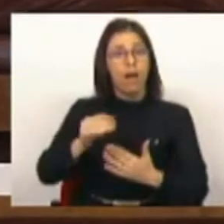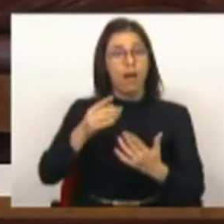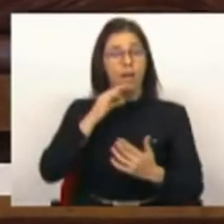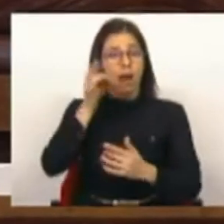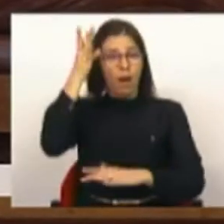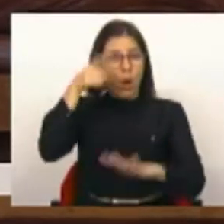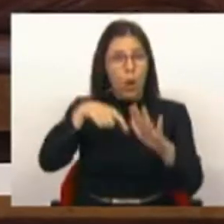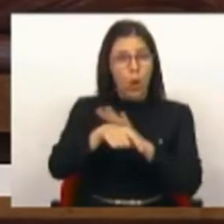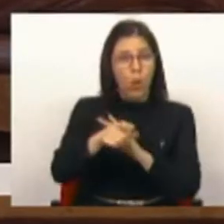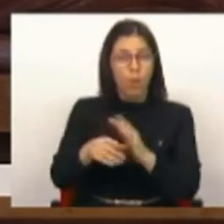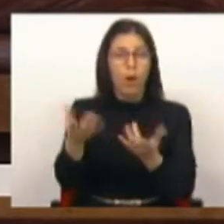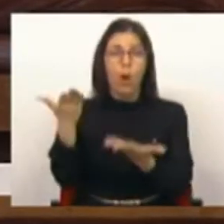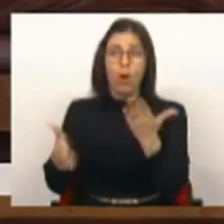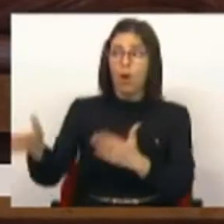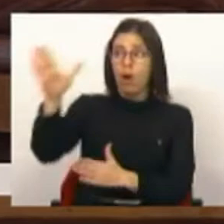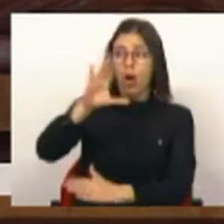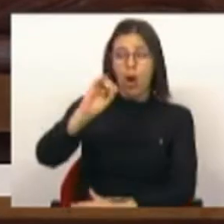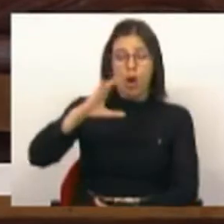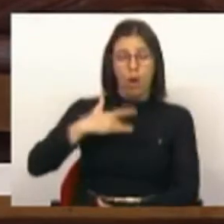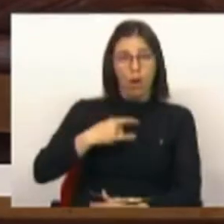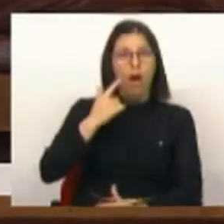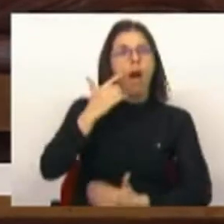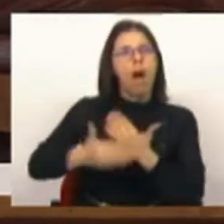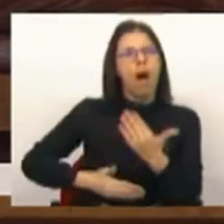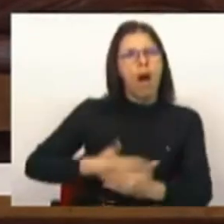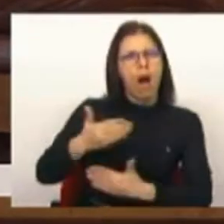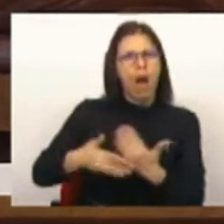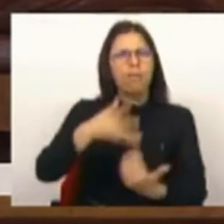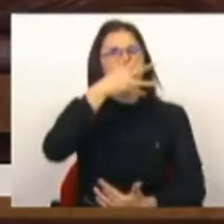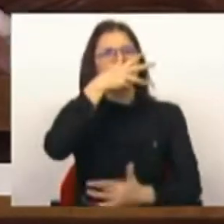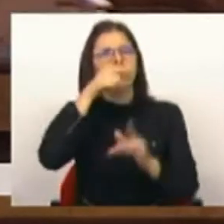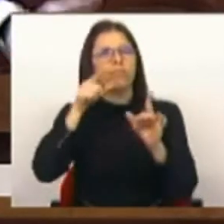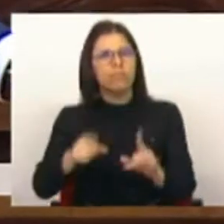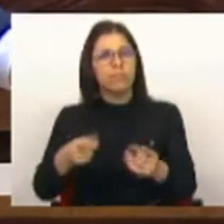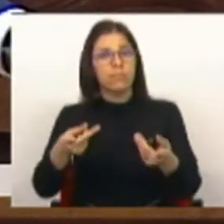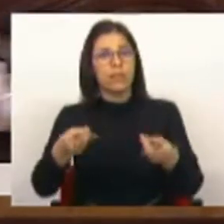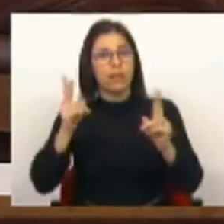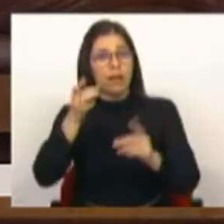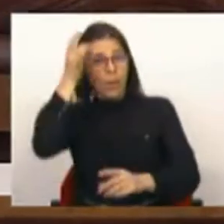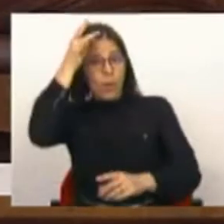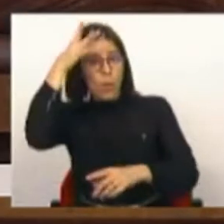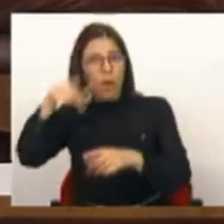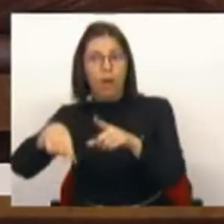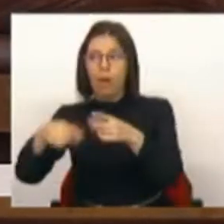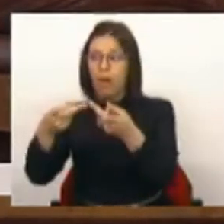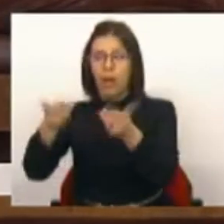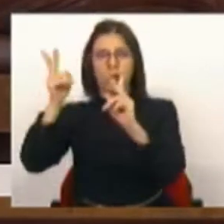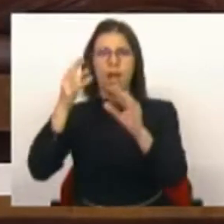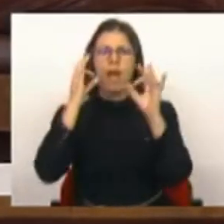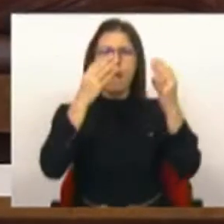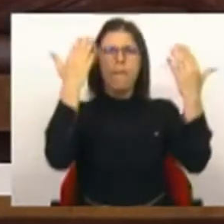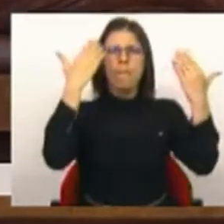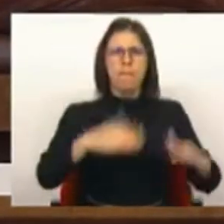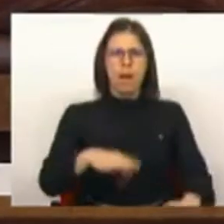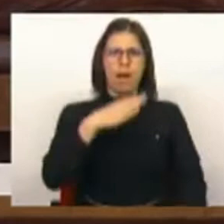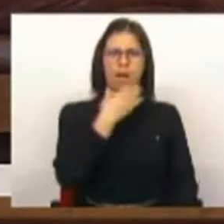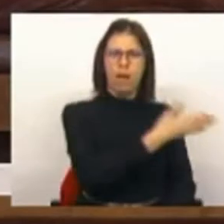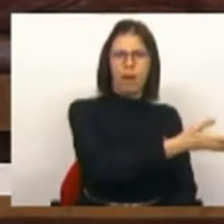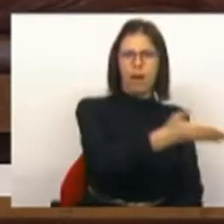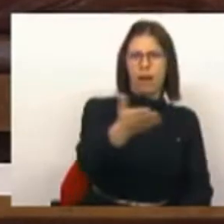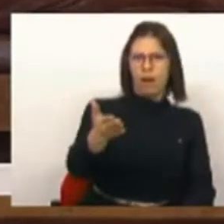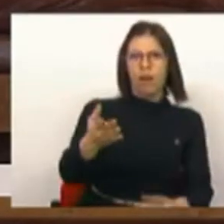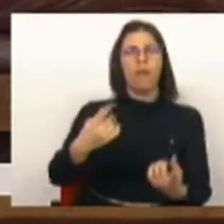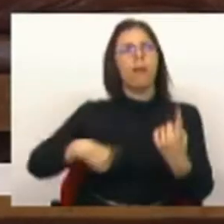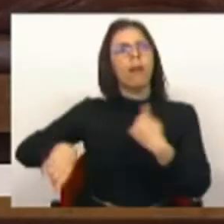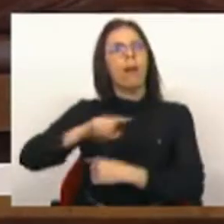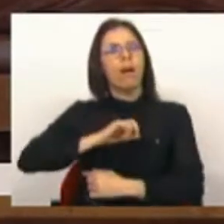de corrupção da OCDE? Se continuamos, infelizmente, a libertar bandidos e a maltratar as nossas forças de segurança e